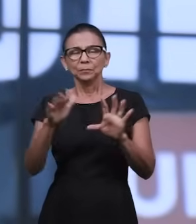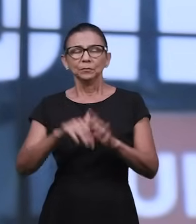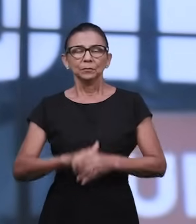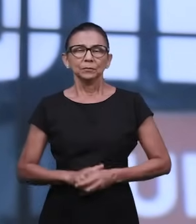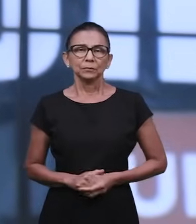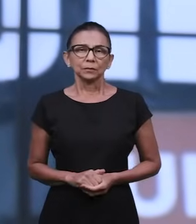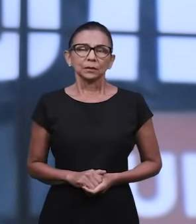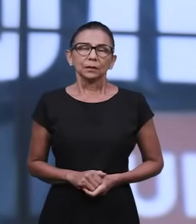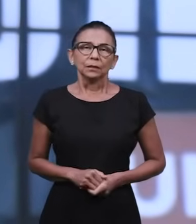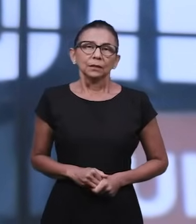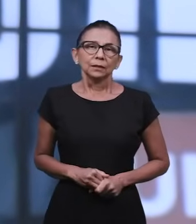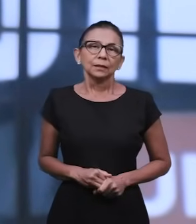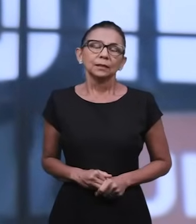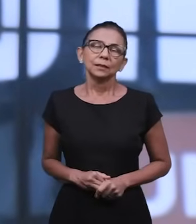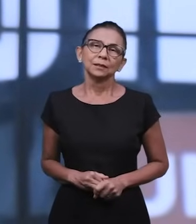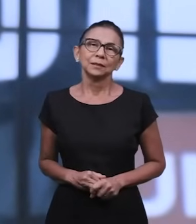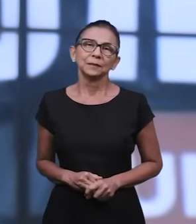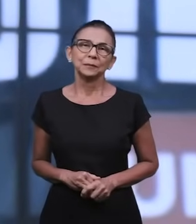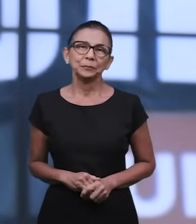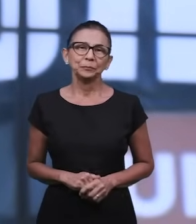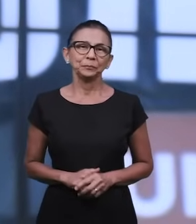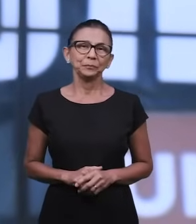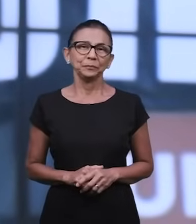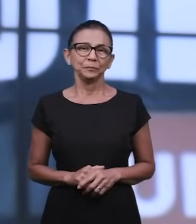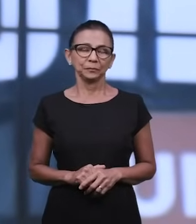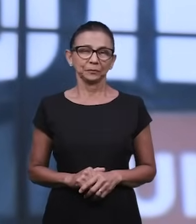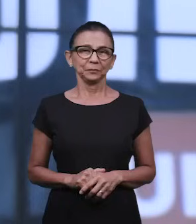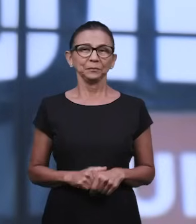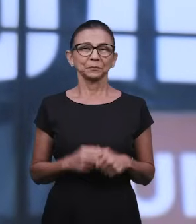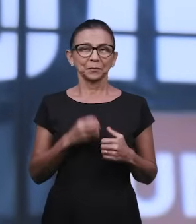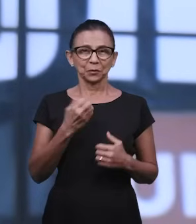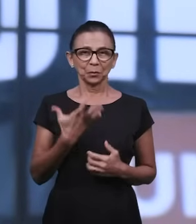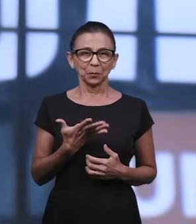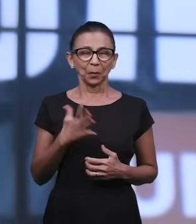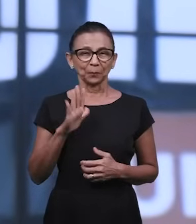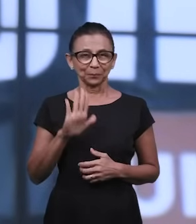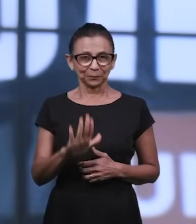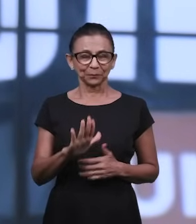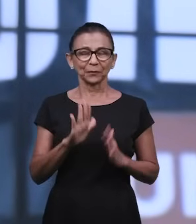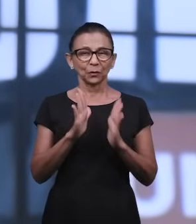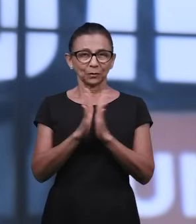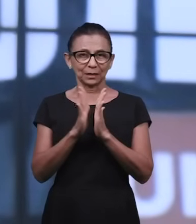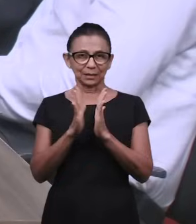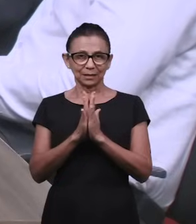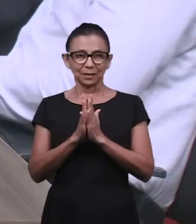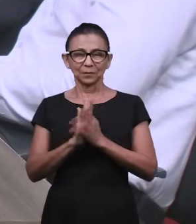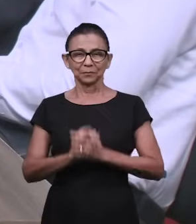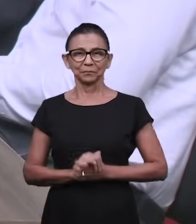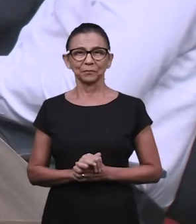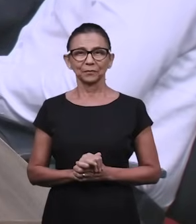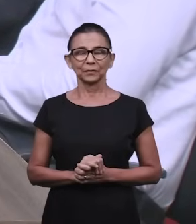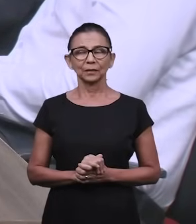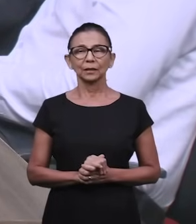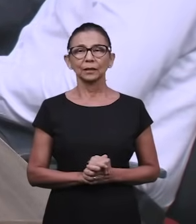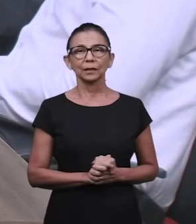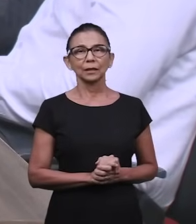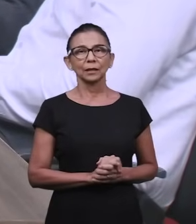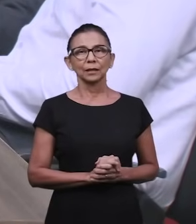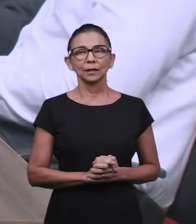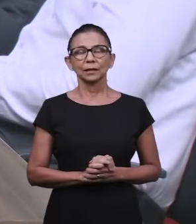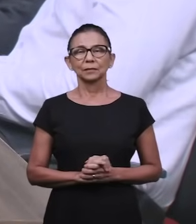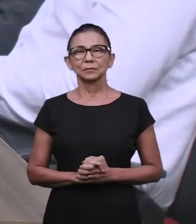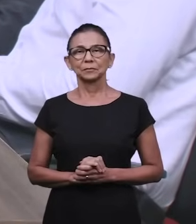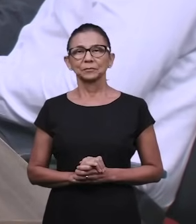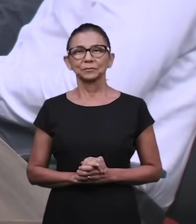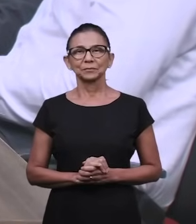Jesus. Muito bom. Bom, já que nós estamos falando de oração, gostaria de passar aqui agora uma pergunta para o outro pastor,